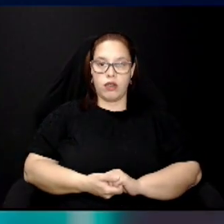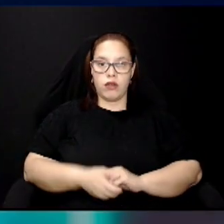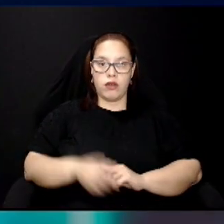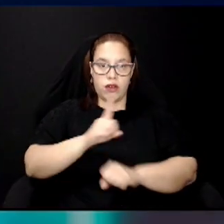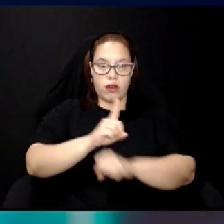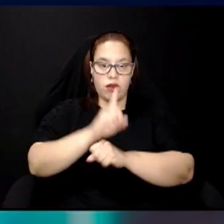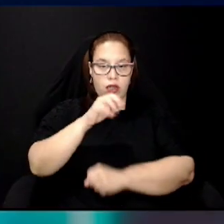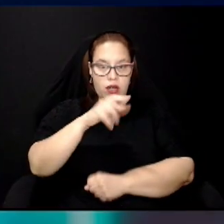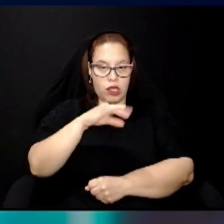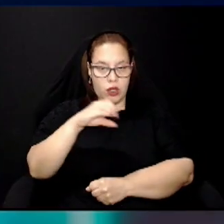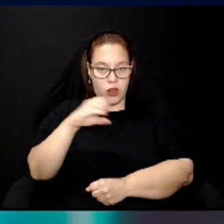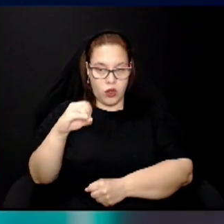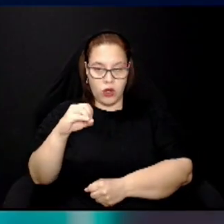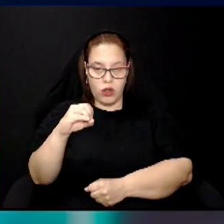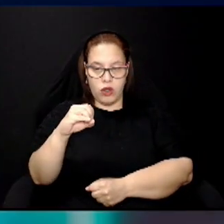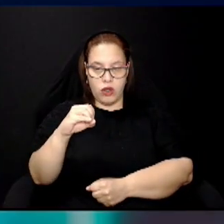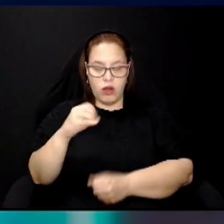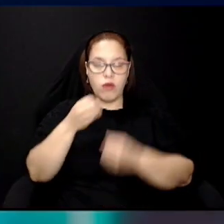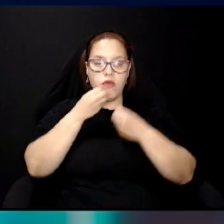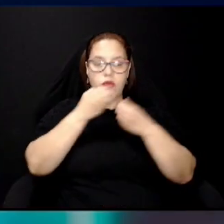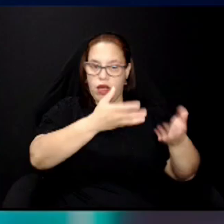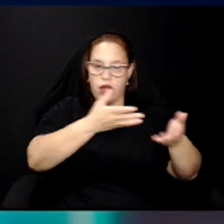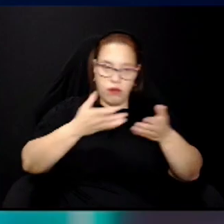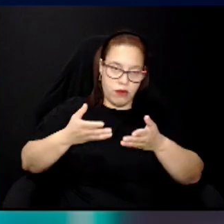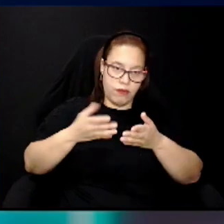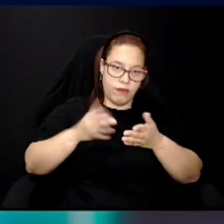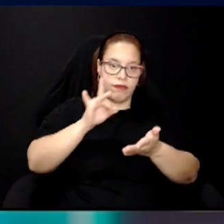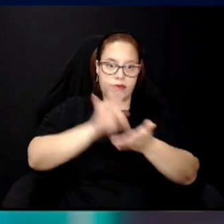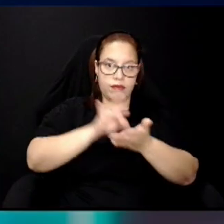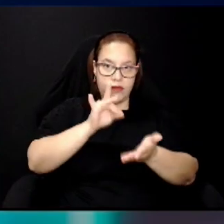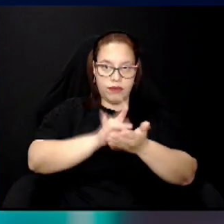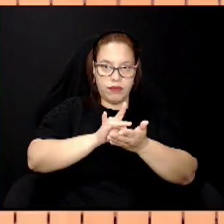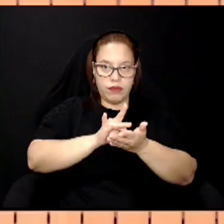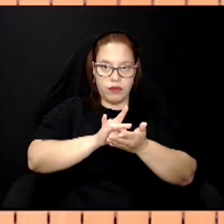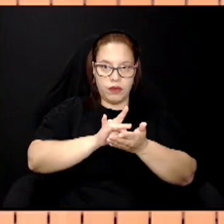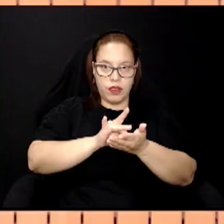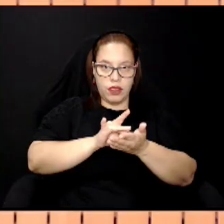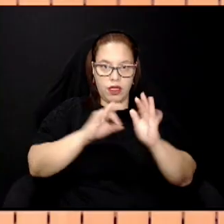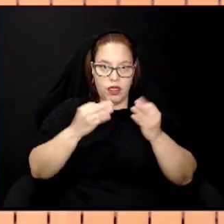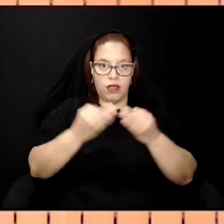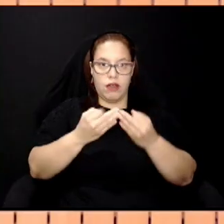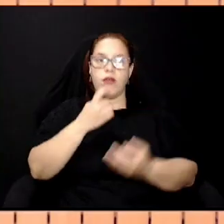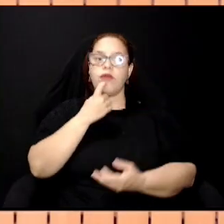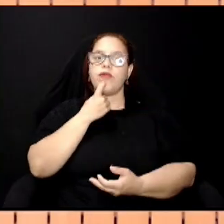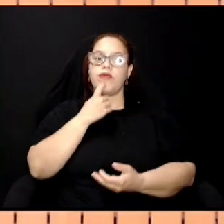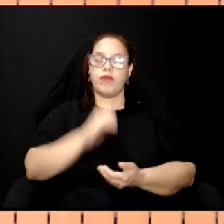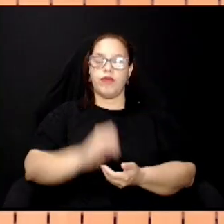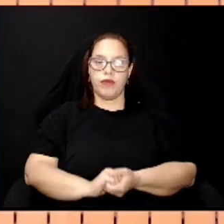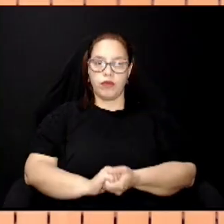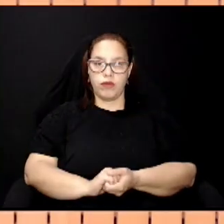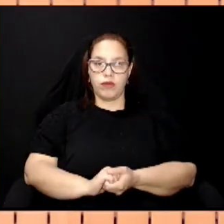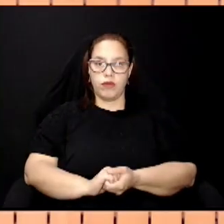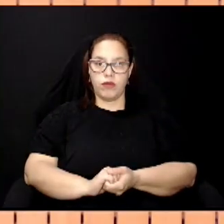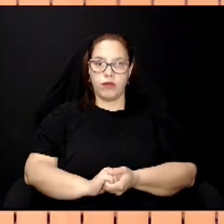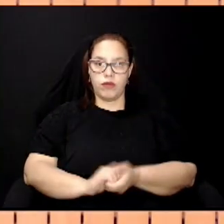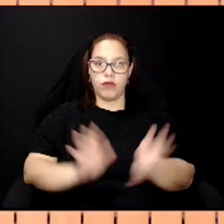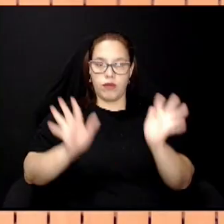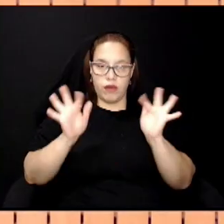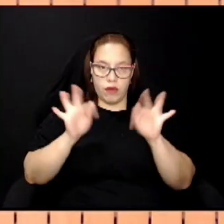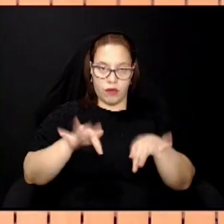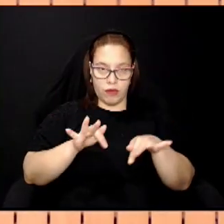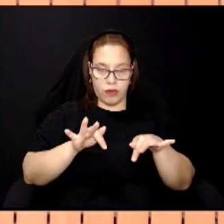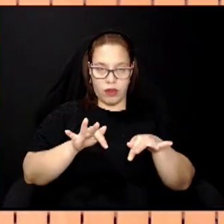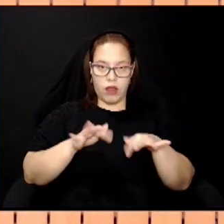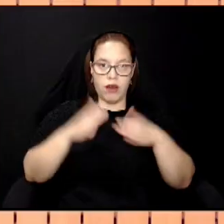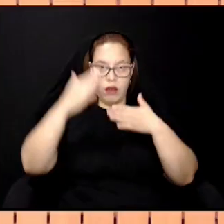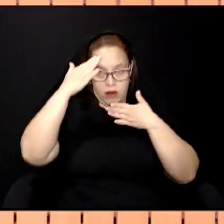Terzes, bem-vindo, oficialmente, à família campineira. Para terminar, eu agradeço